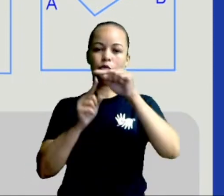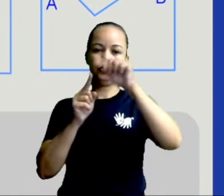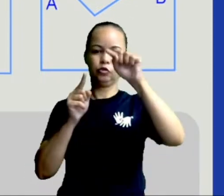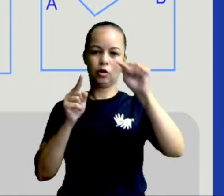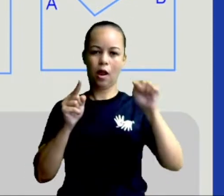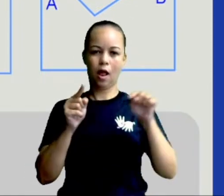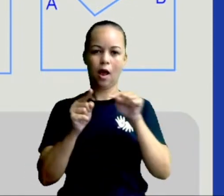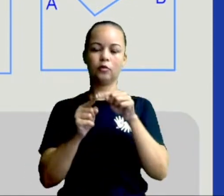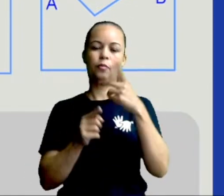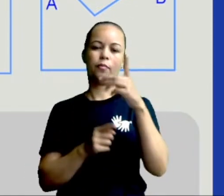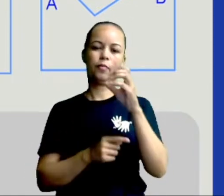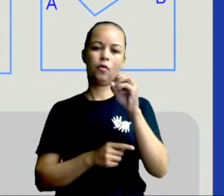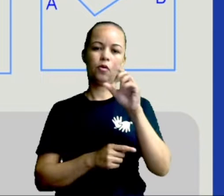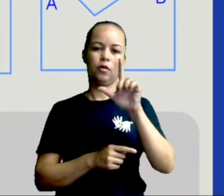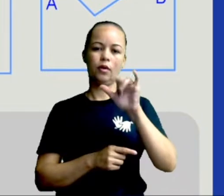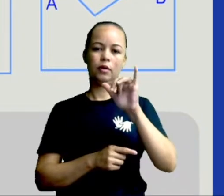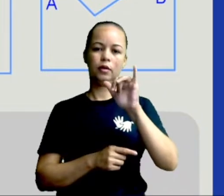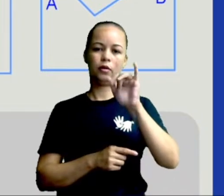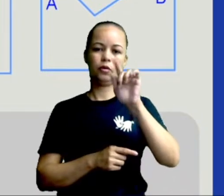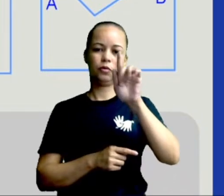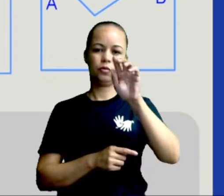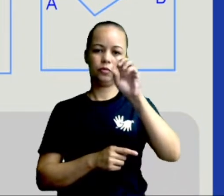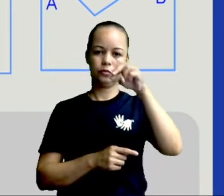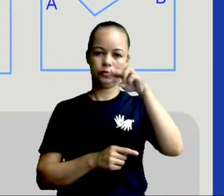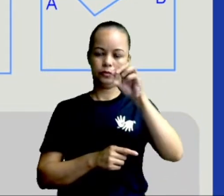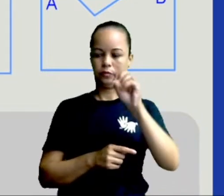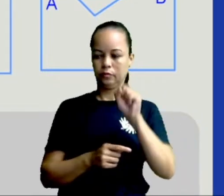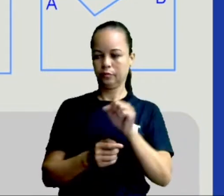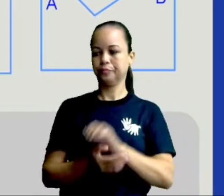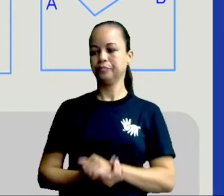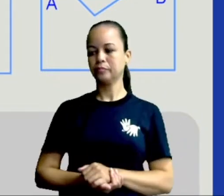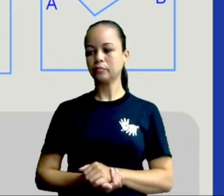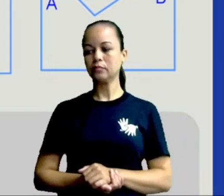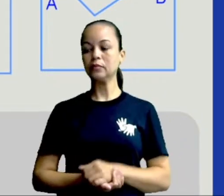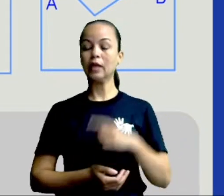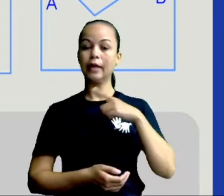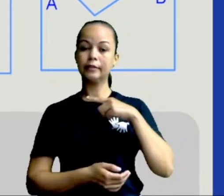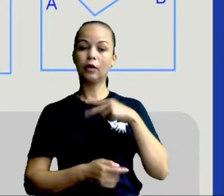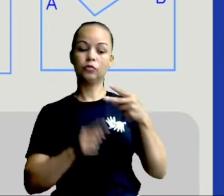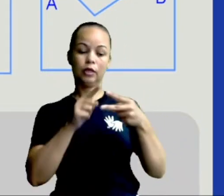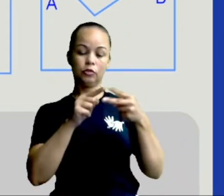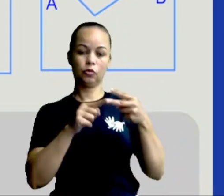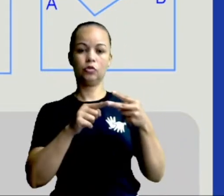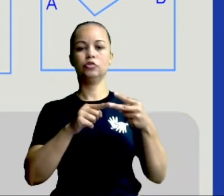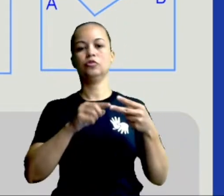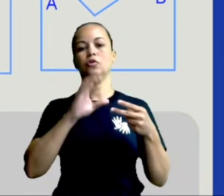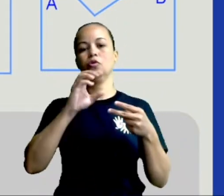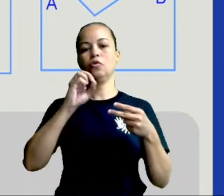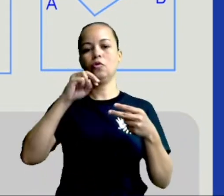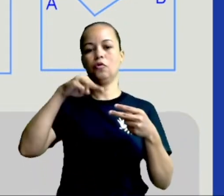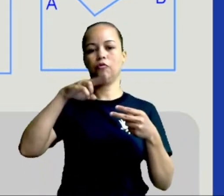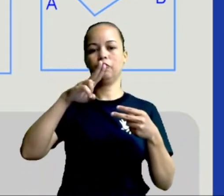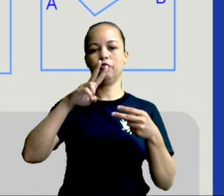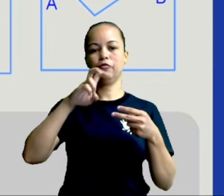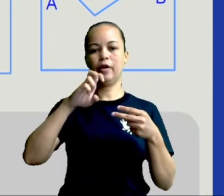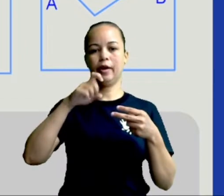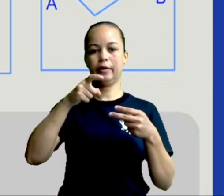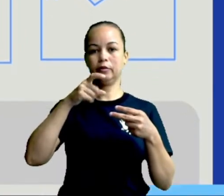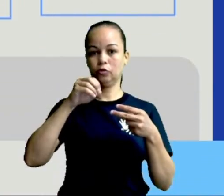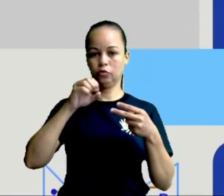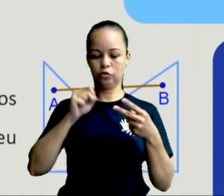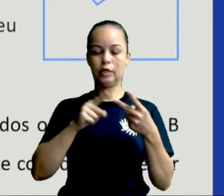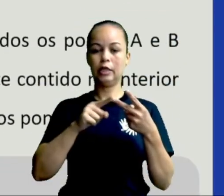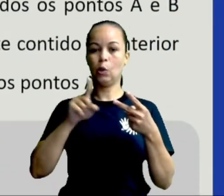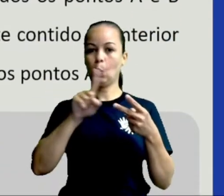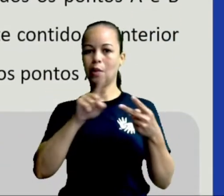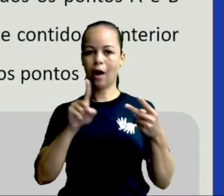polígono. Então, os polígonos dividem-se em dois grupos, os convexos e os não convexos. Opa, professora, explique melhor